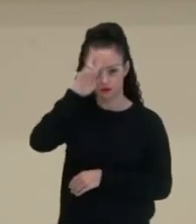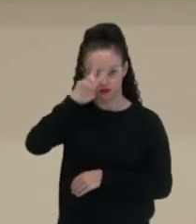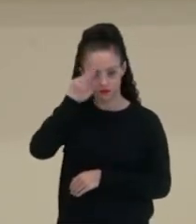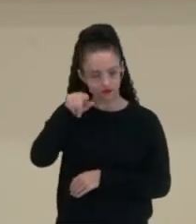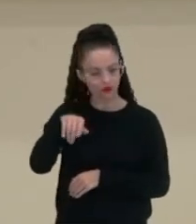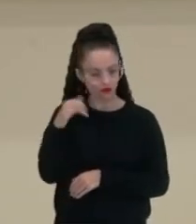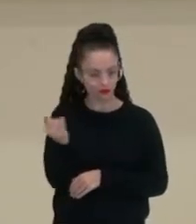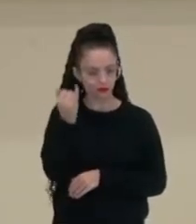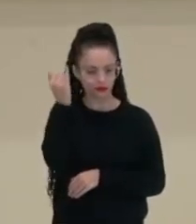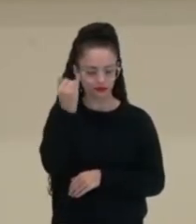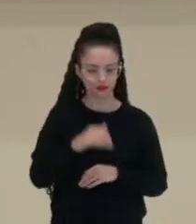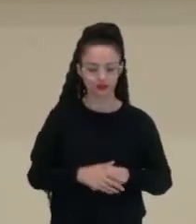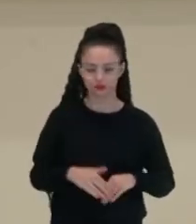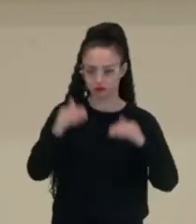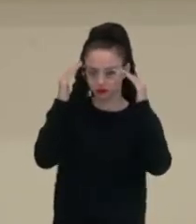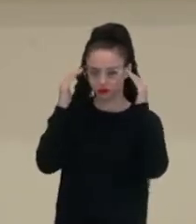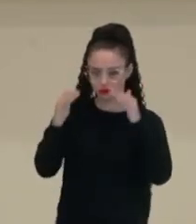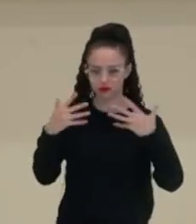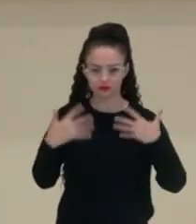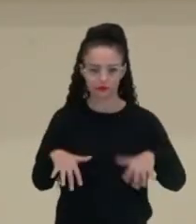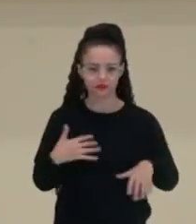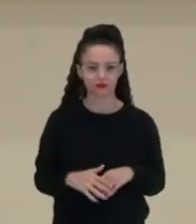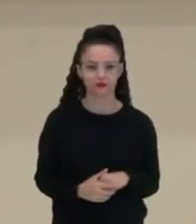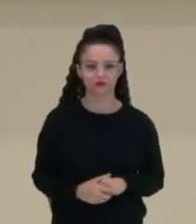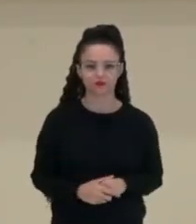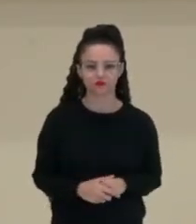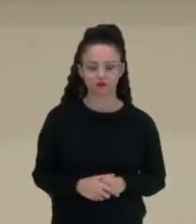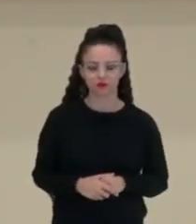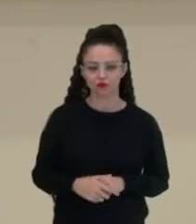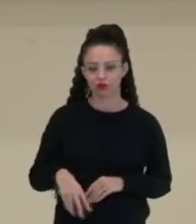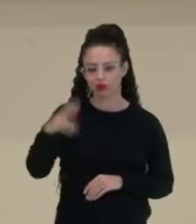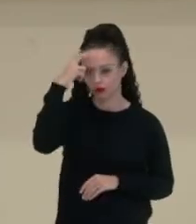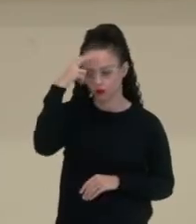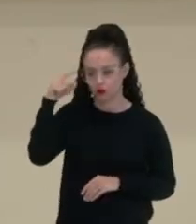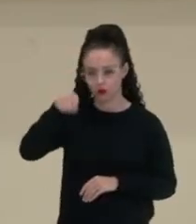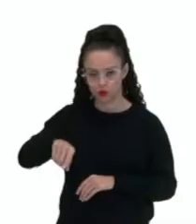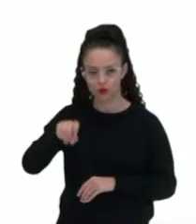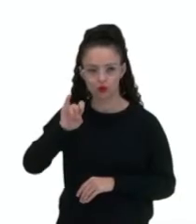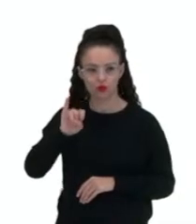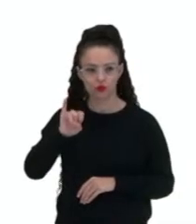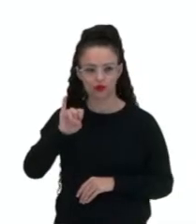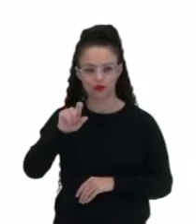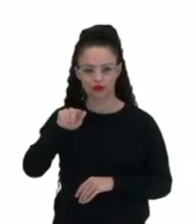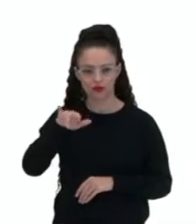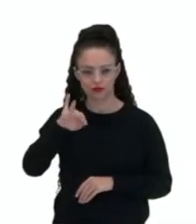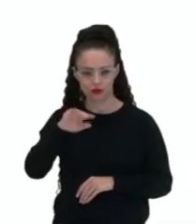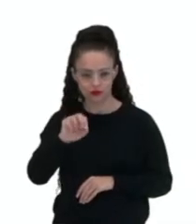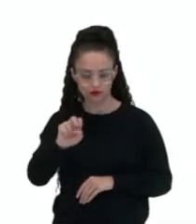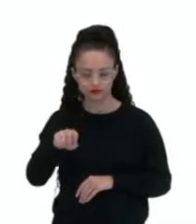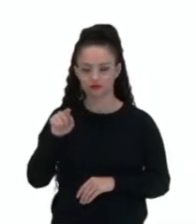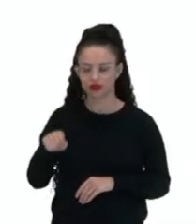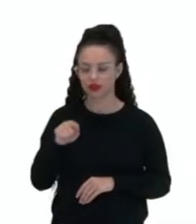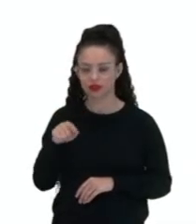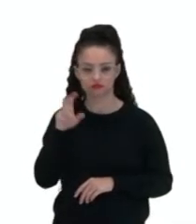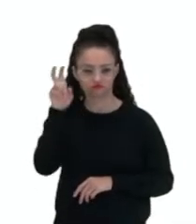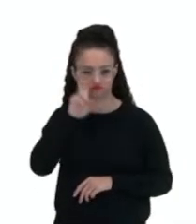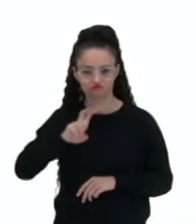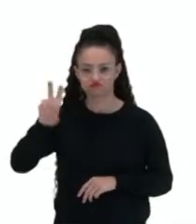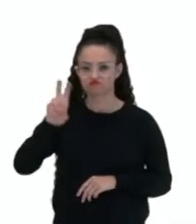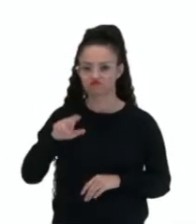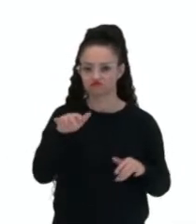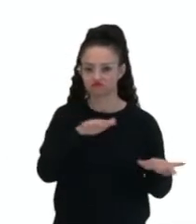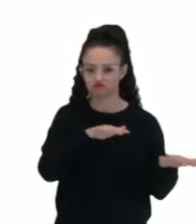muito importante, muito respeitado. Os griots, esses contadores de histórias, são muito sábios e